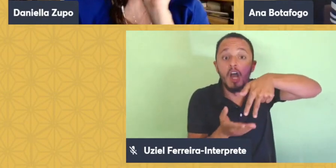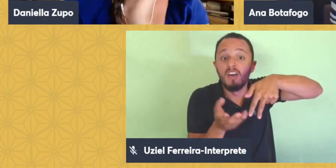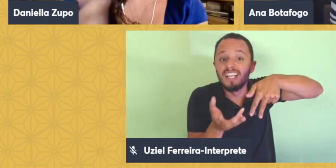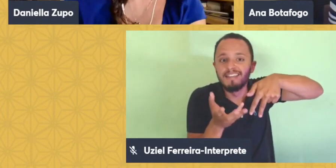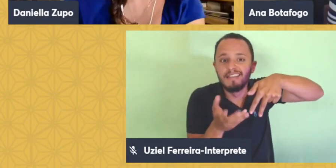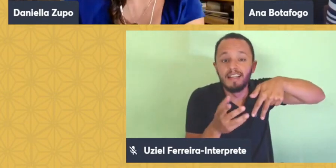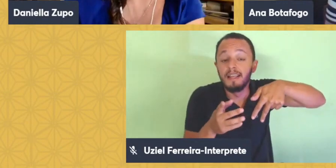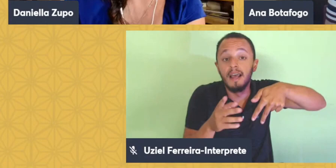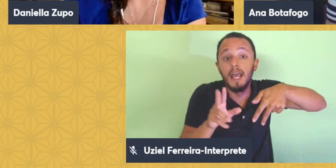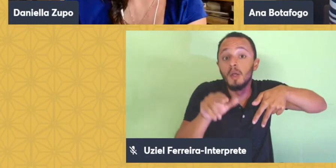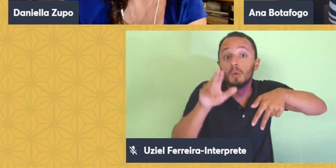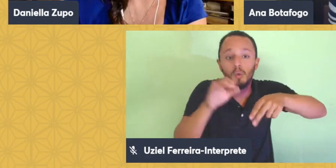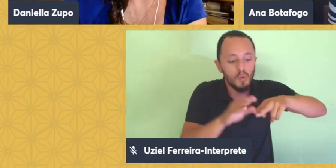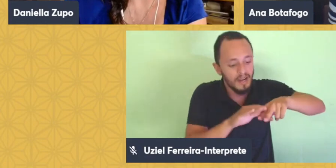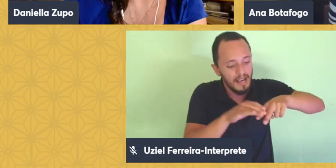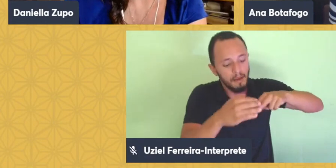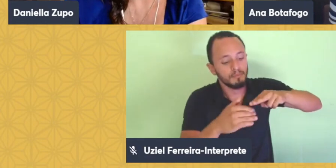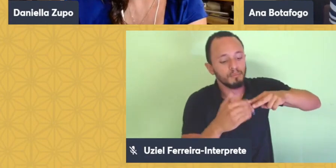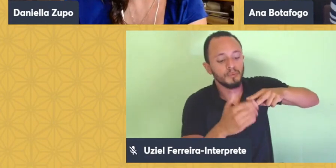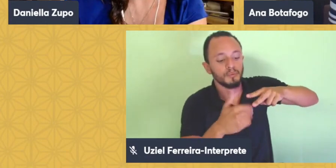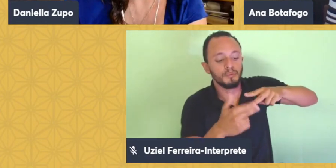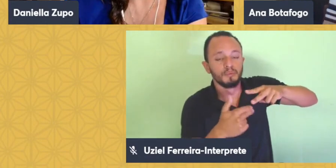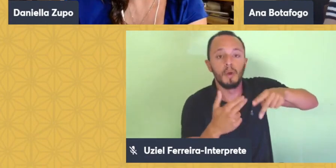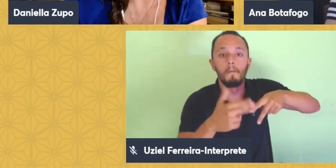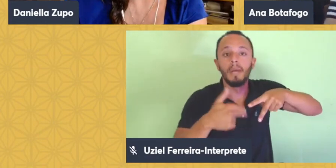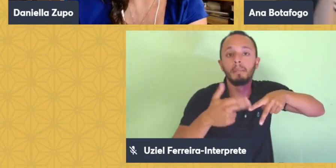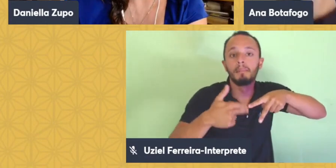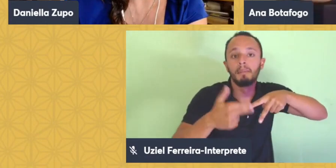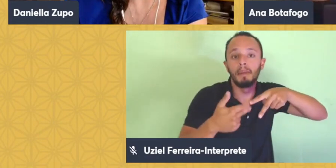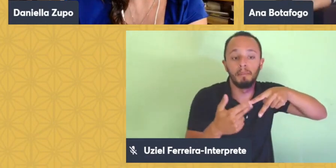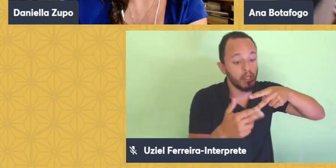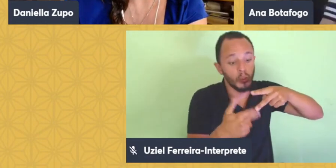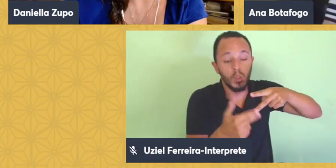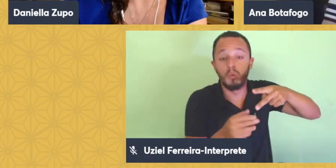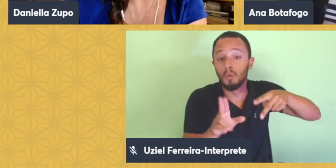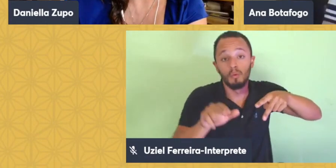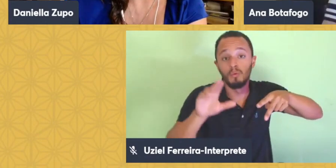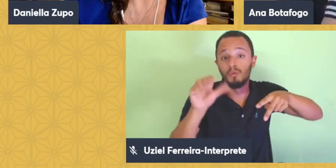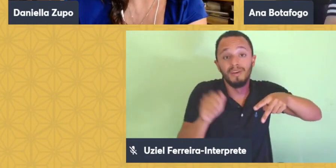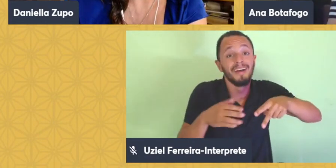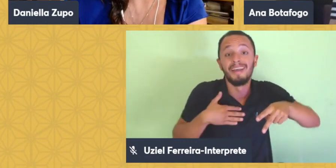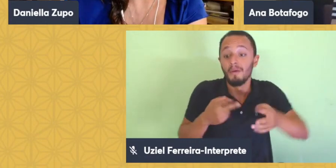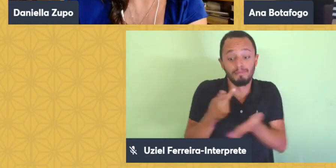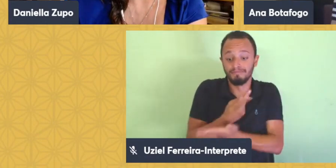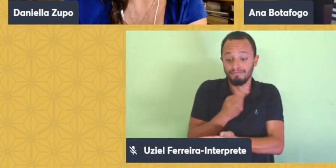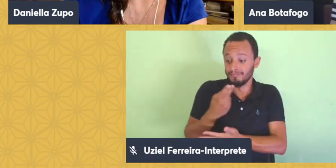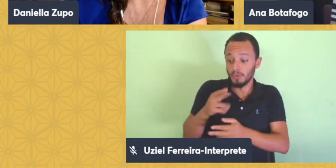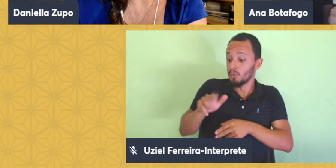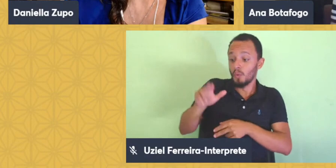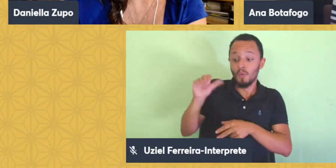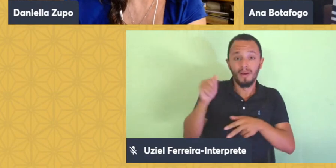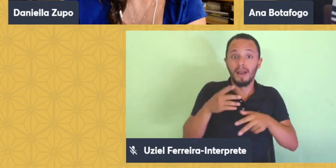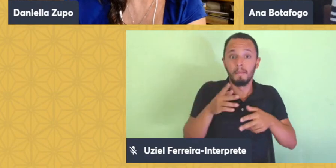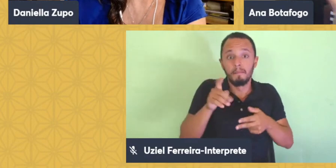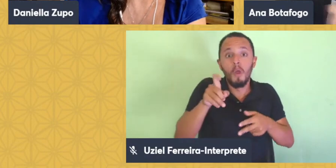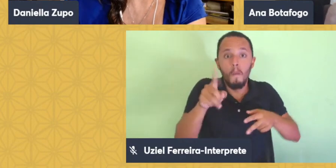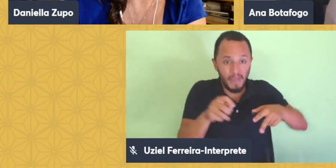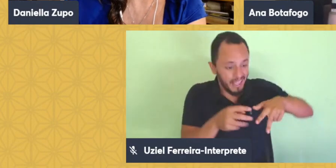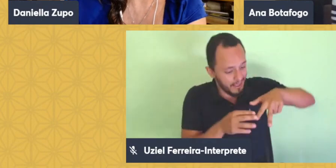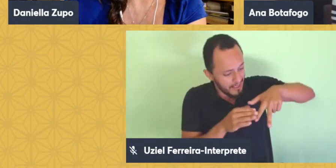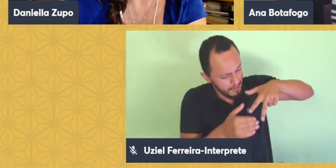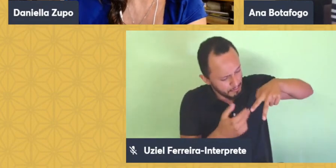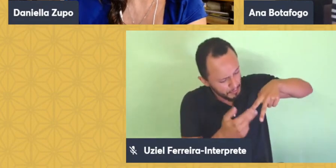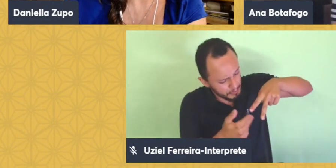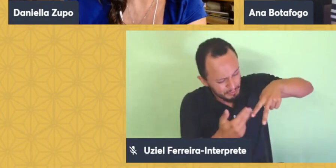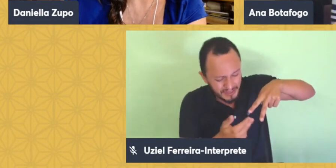esparadrapo isso nunca aconteceu comigo eu lá atrás quando era adolescente feriu os pés e ele nunca